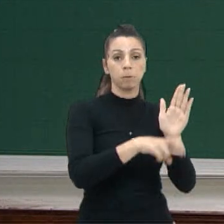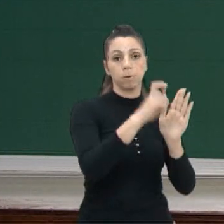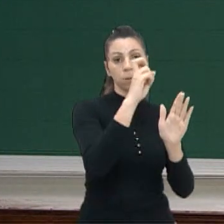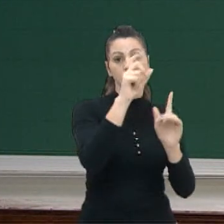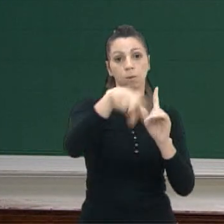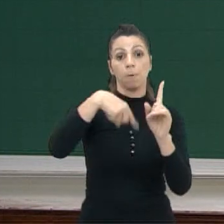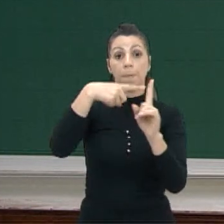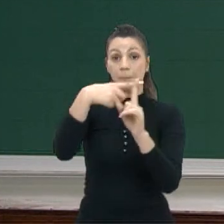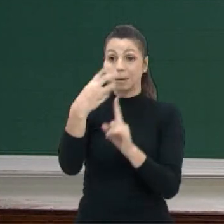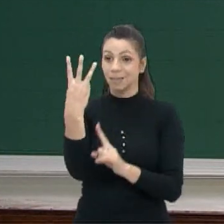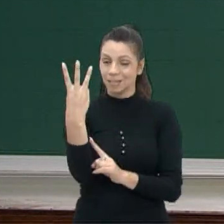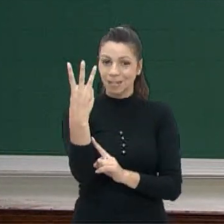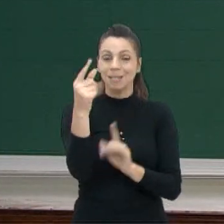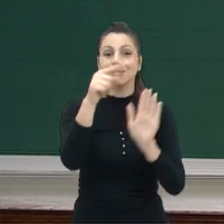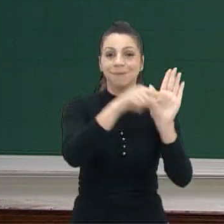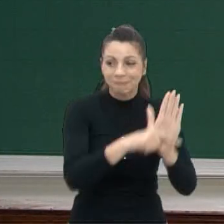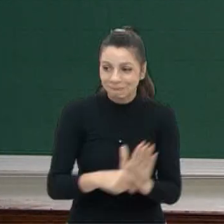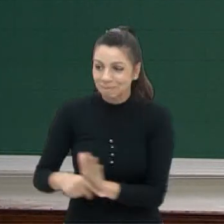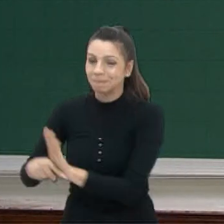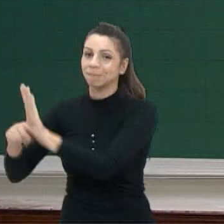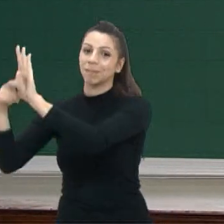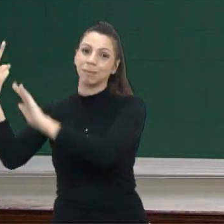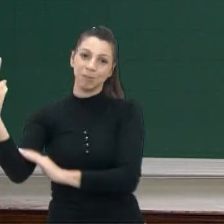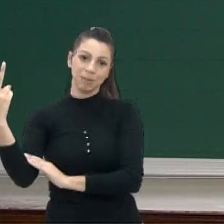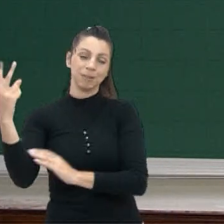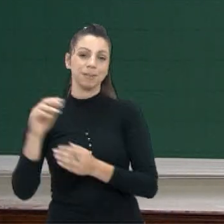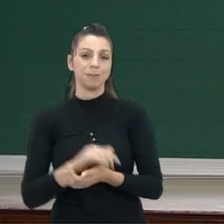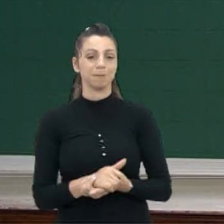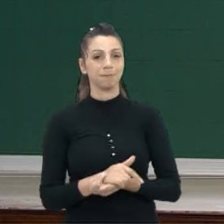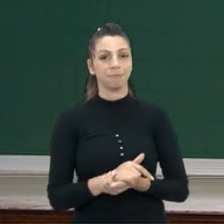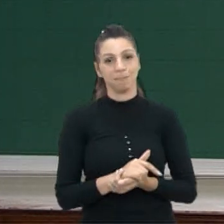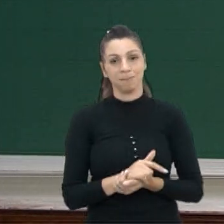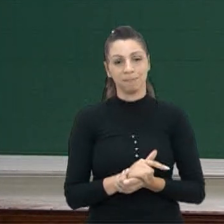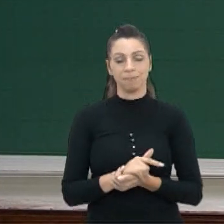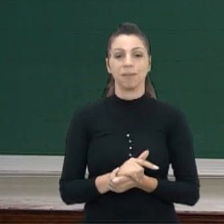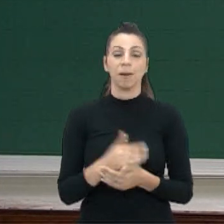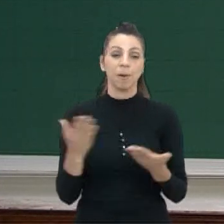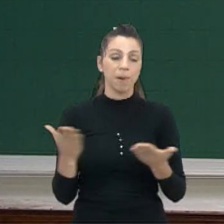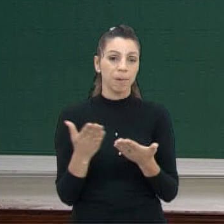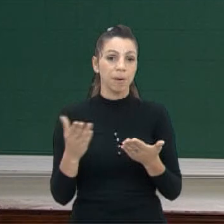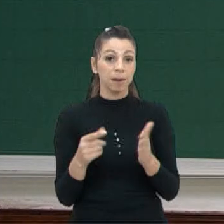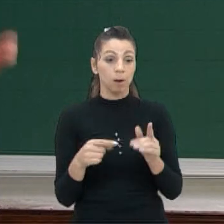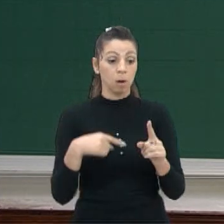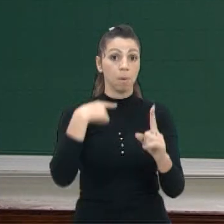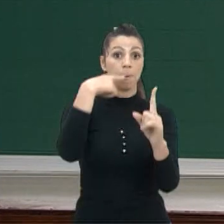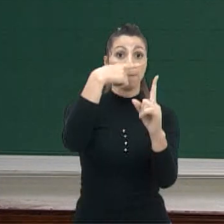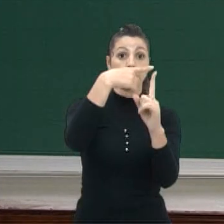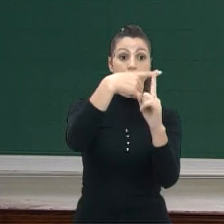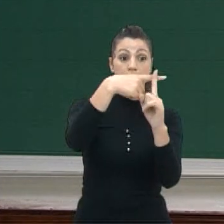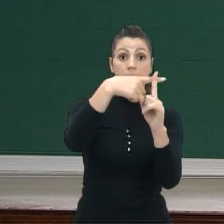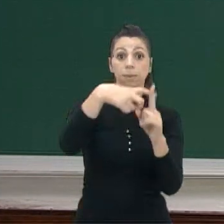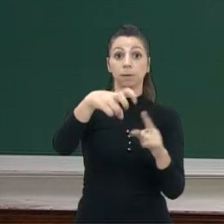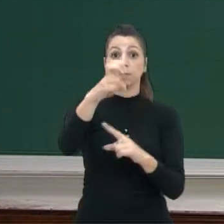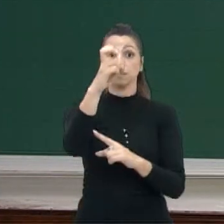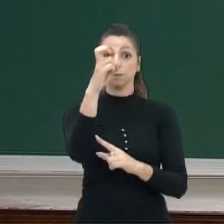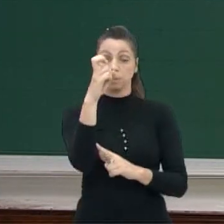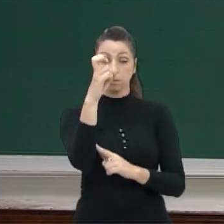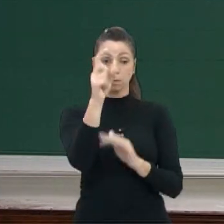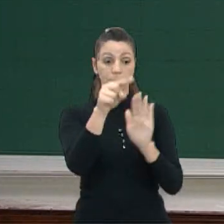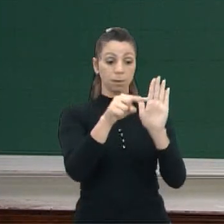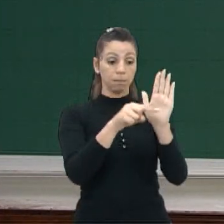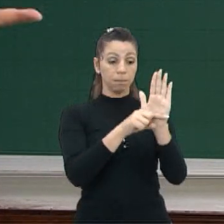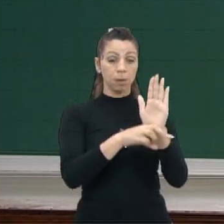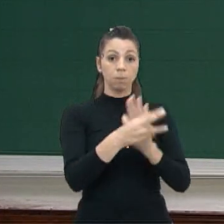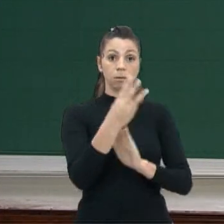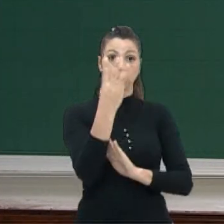Agora, se eu falasse, por exemplo, mais 5 e menos 3, o módulo do mais 5 é maior.